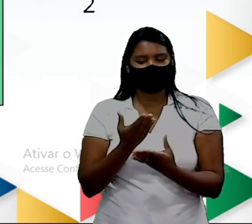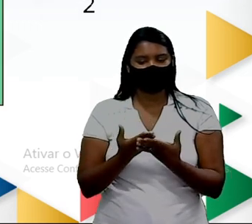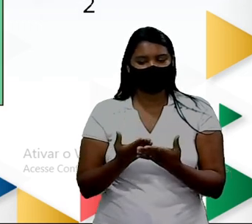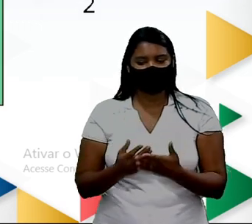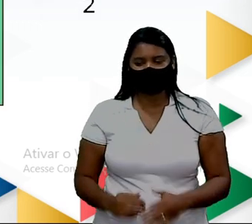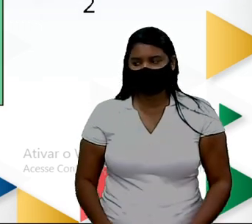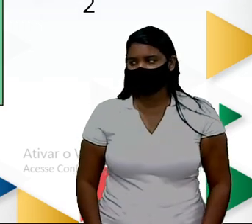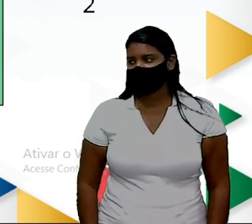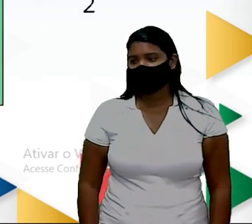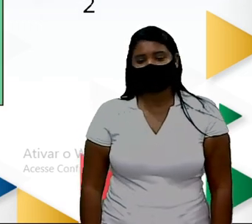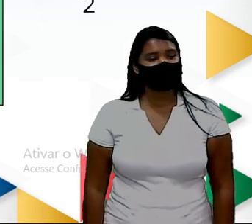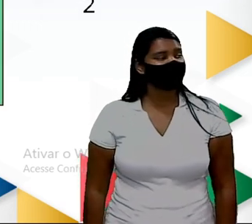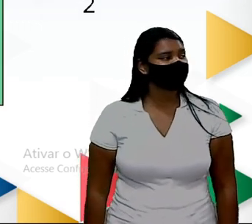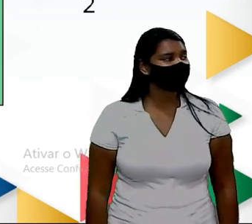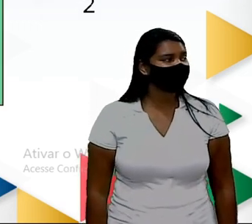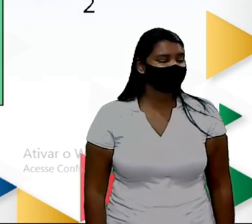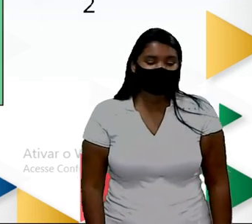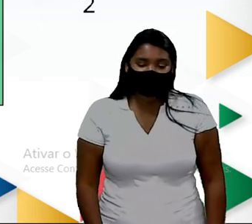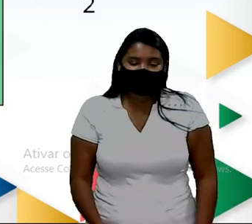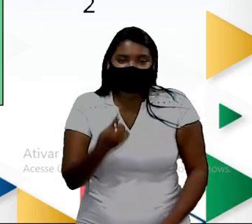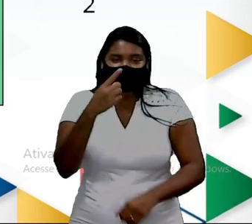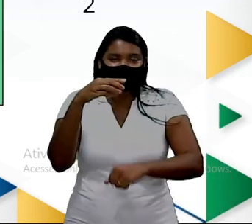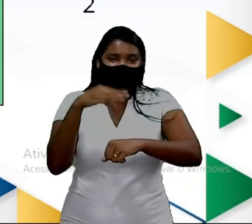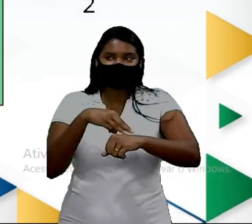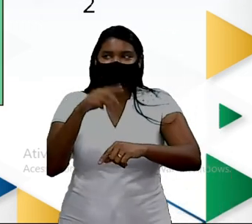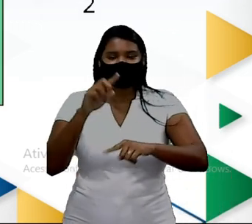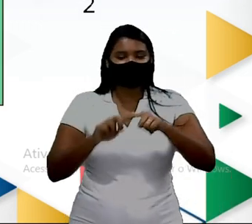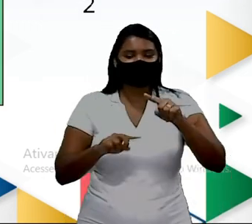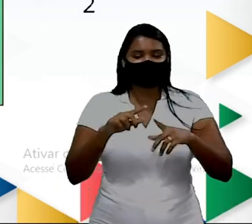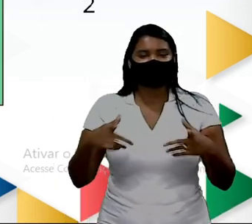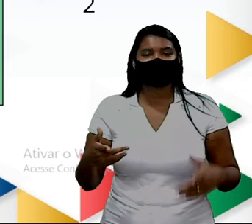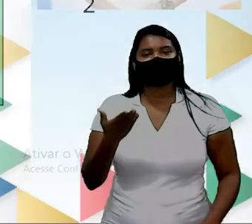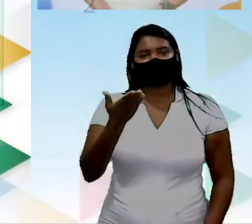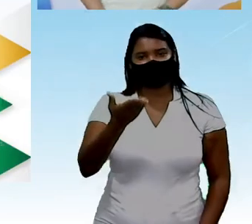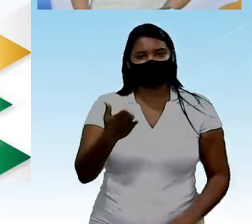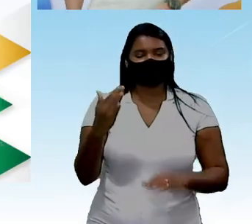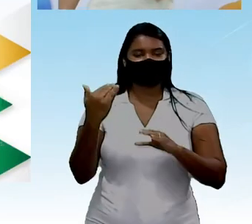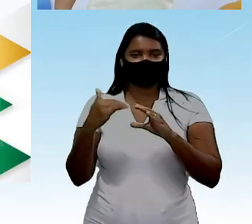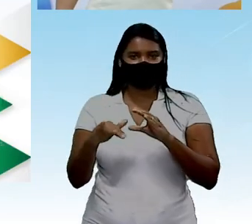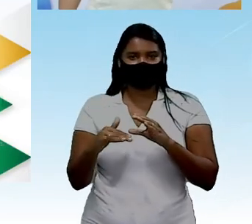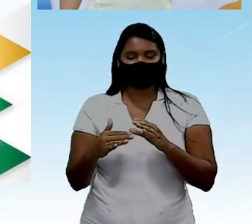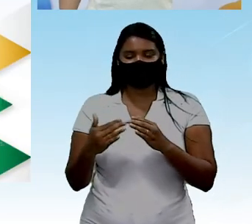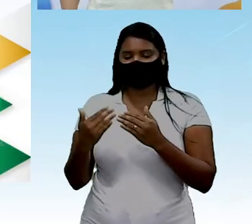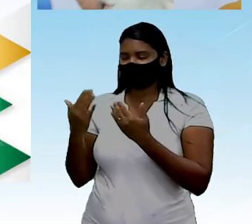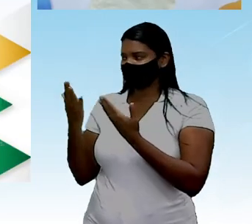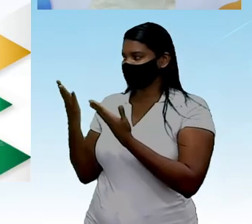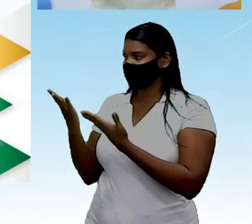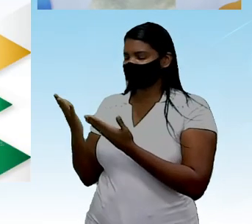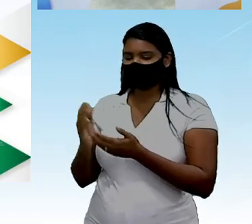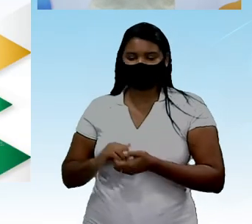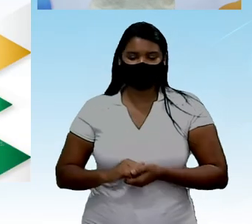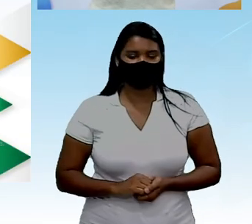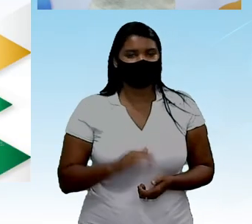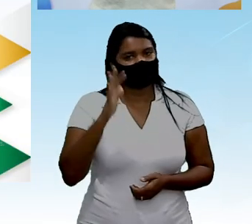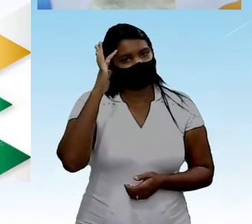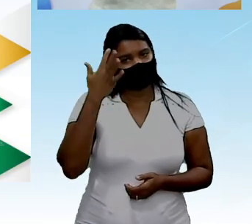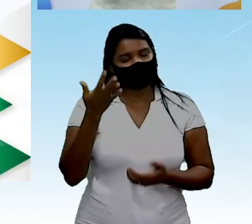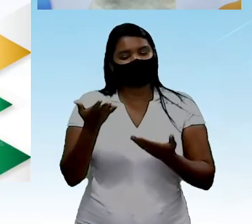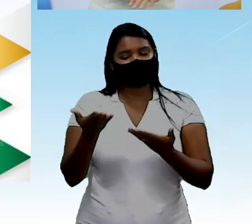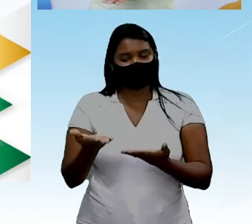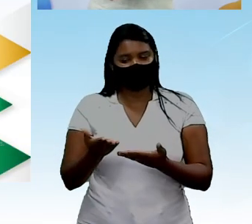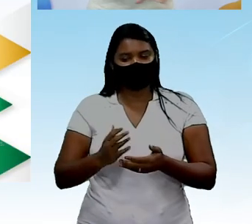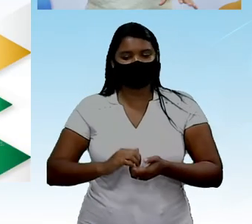tempo? 1 minutinho. Atividade para vocês. Traz para mim, Manuel. A atividade. Não deu tempo de resolver essa